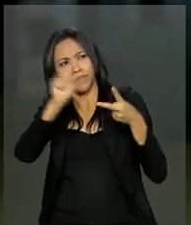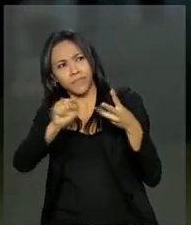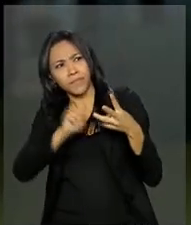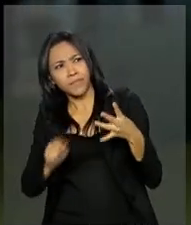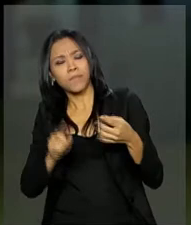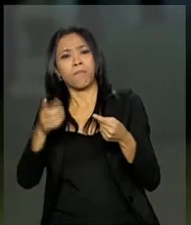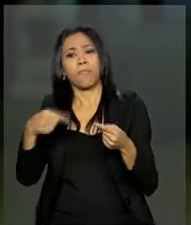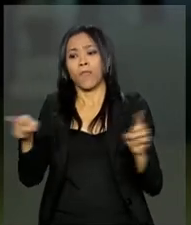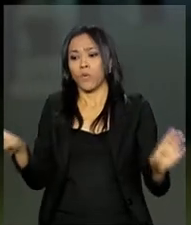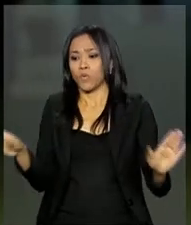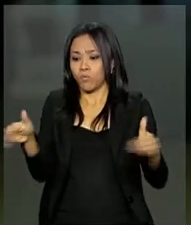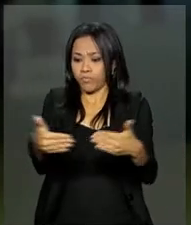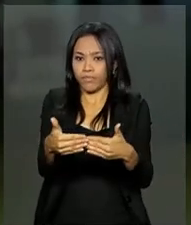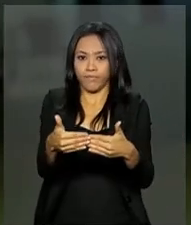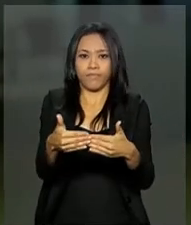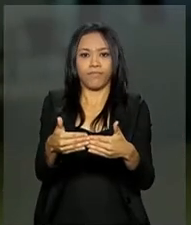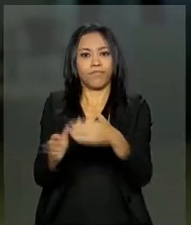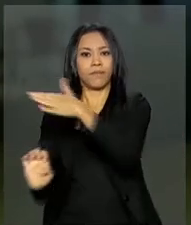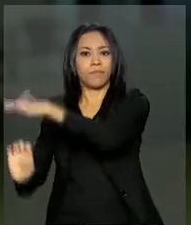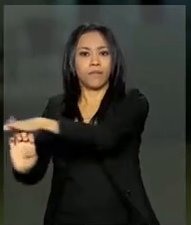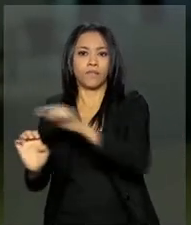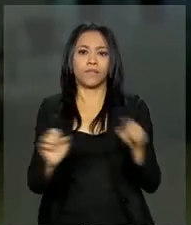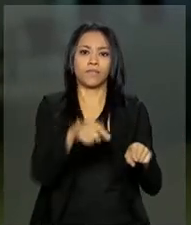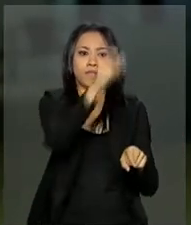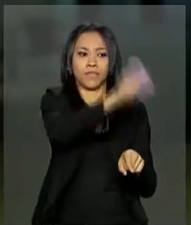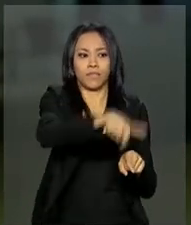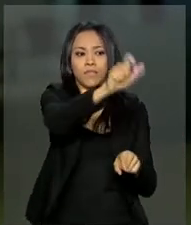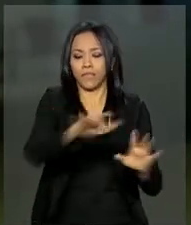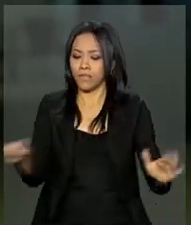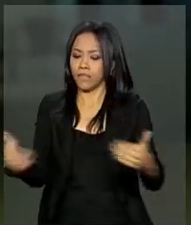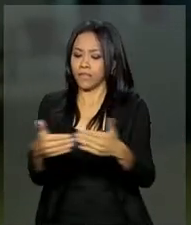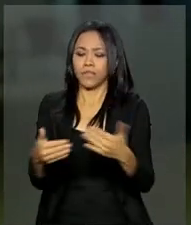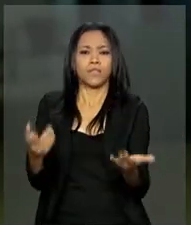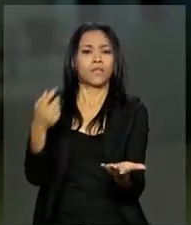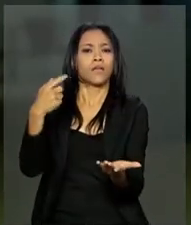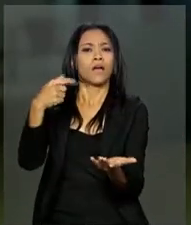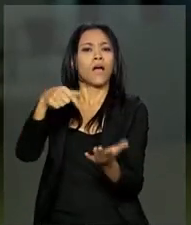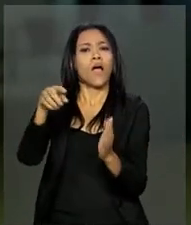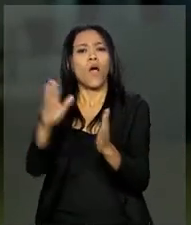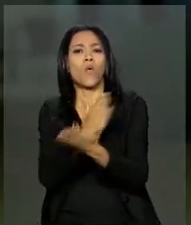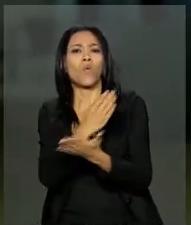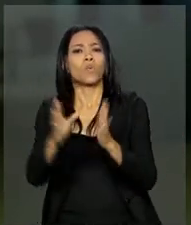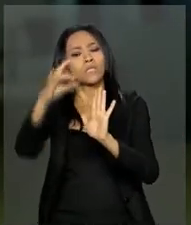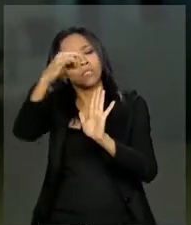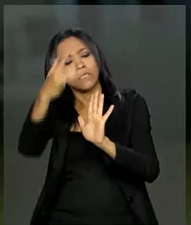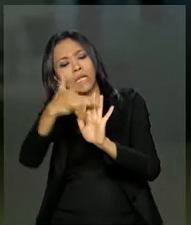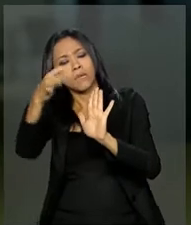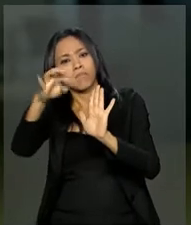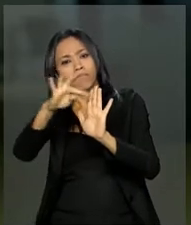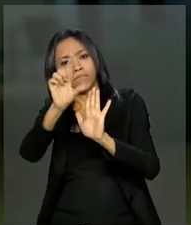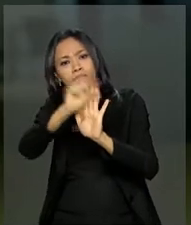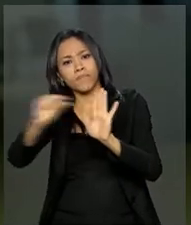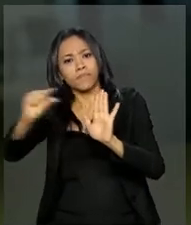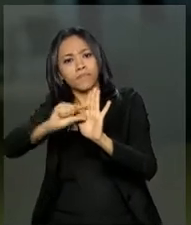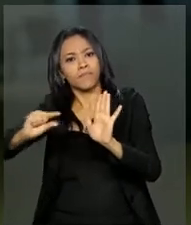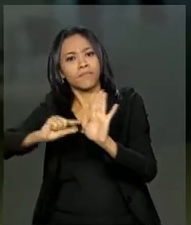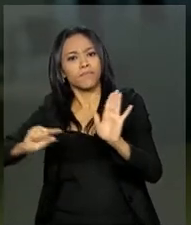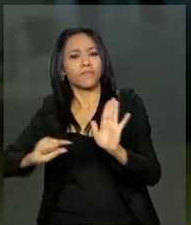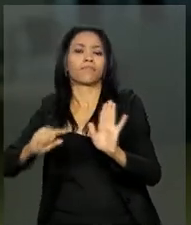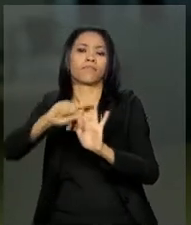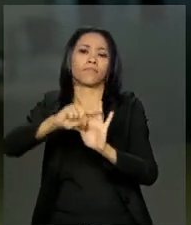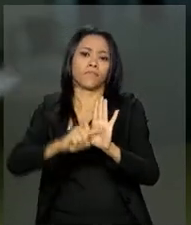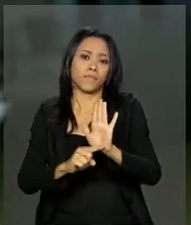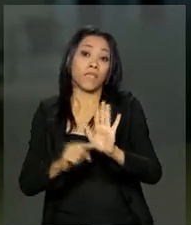trabalhadores e empregadores eles façam acordos com relação a alguns pontos específicos e que possam se